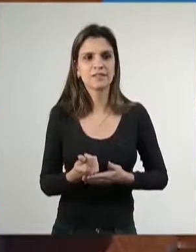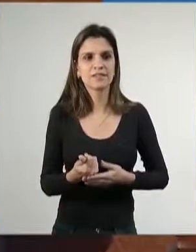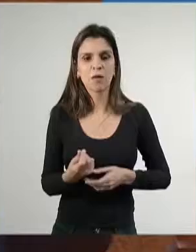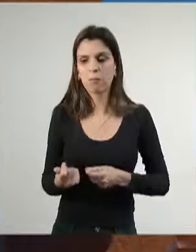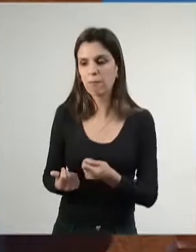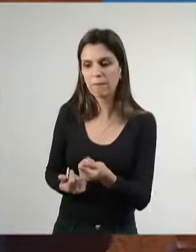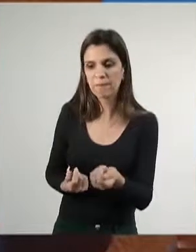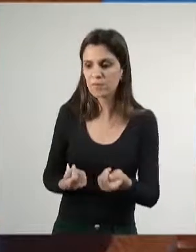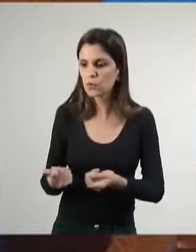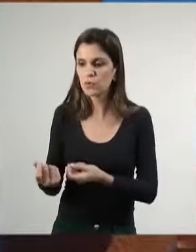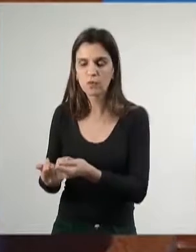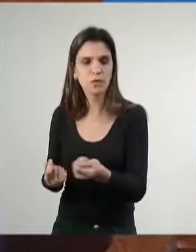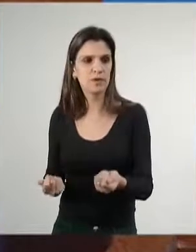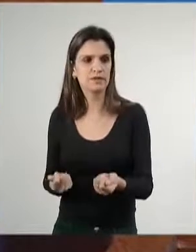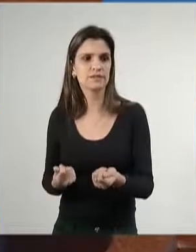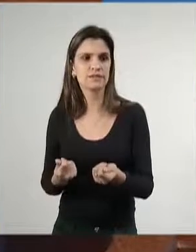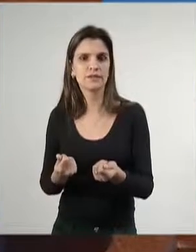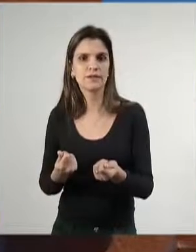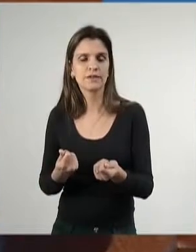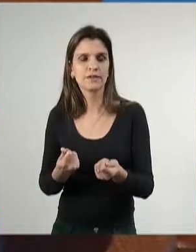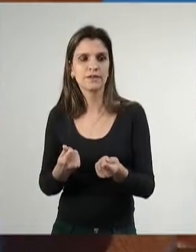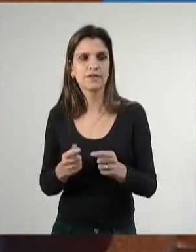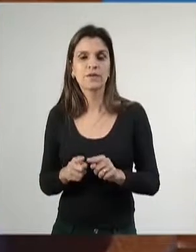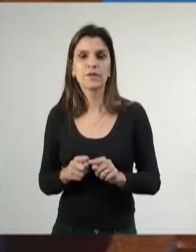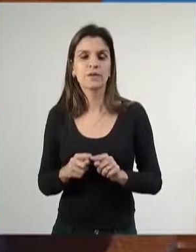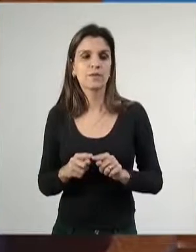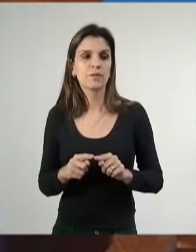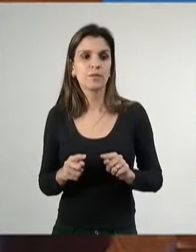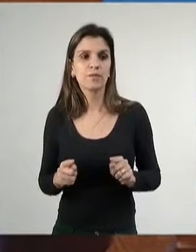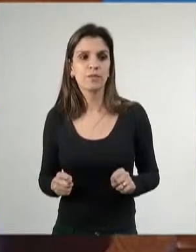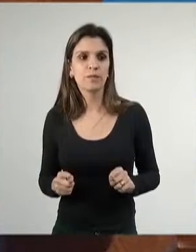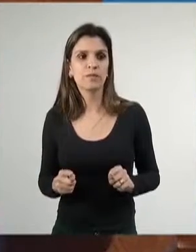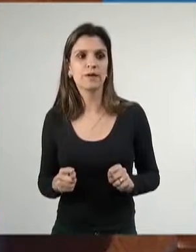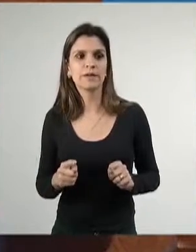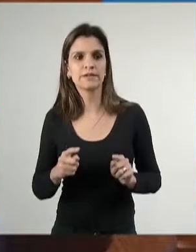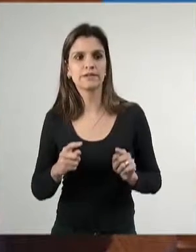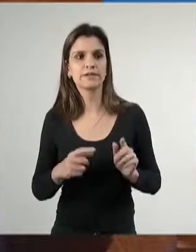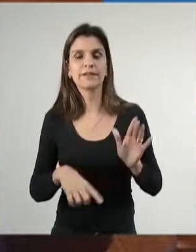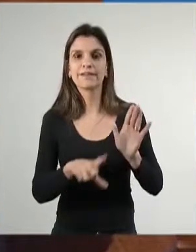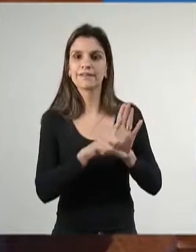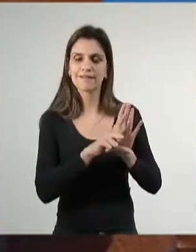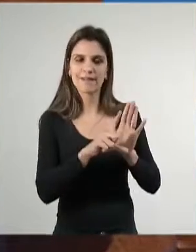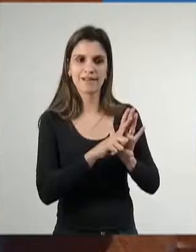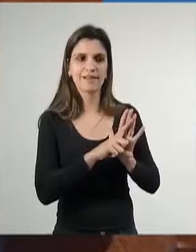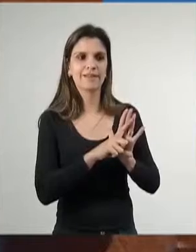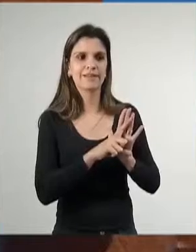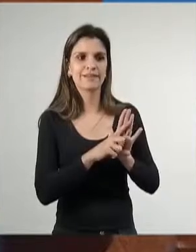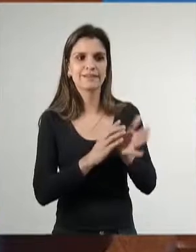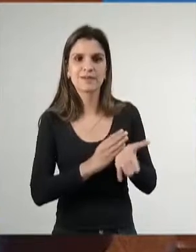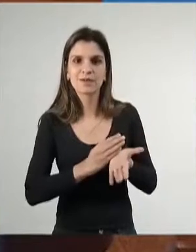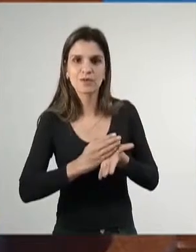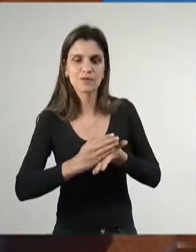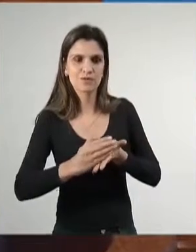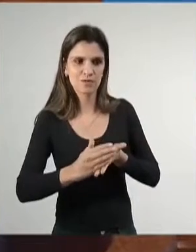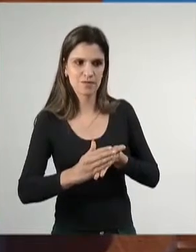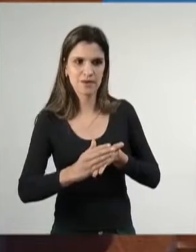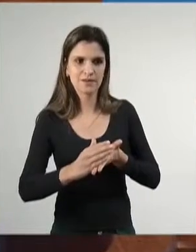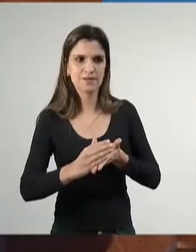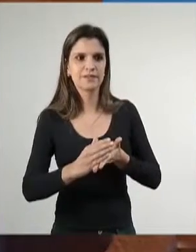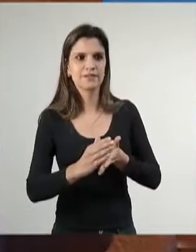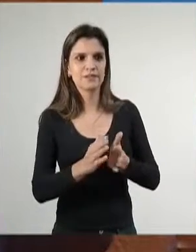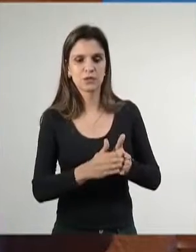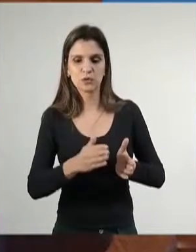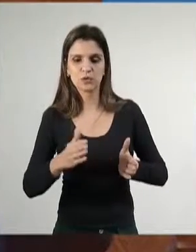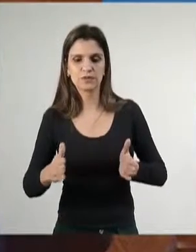lei ela entre em vigor no exercício subsequente, no exercício seguinte, e não no atual exercício.